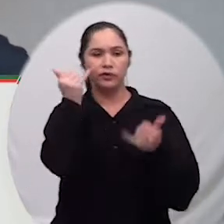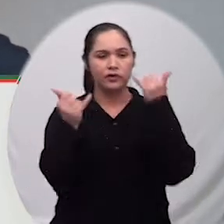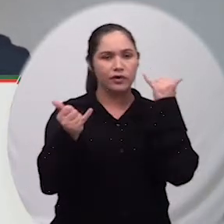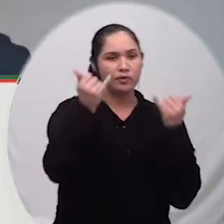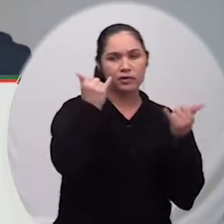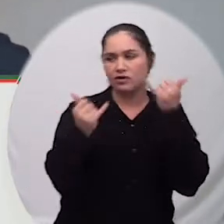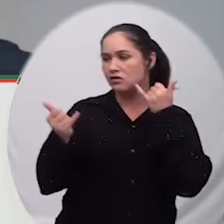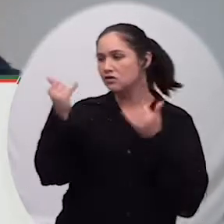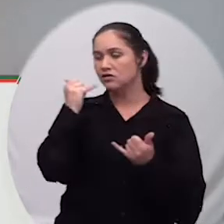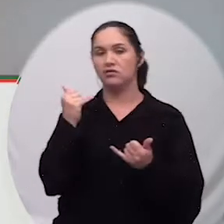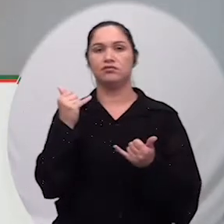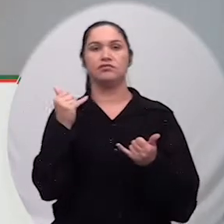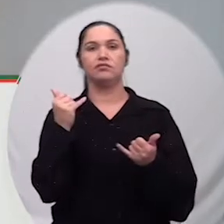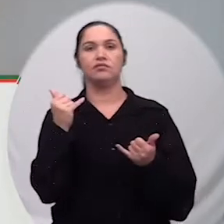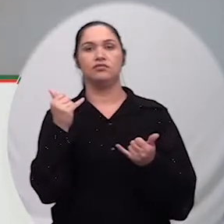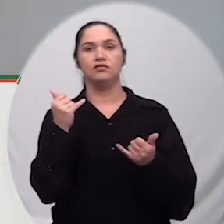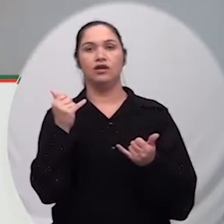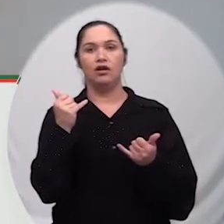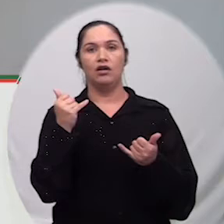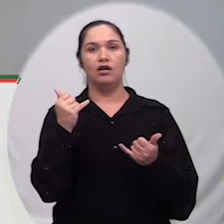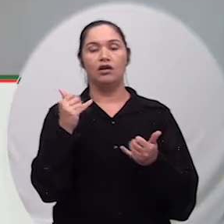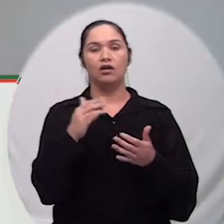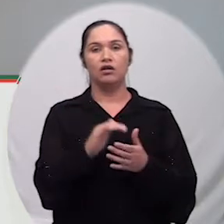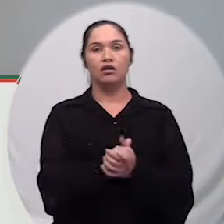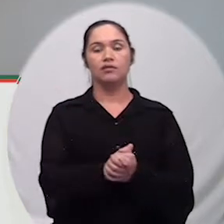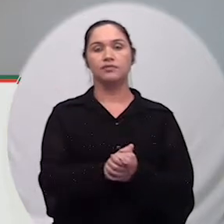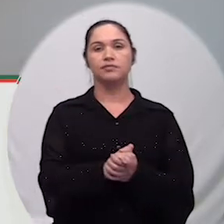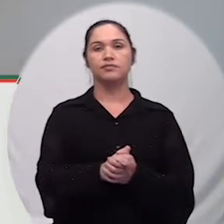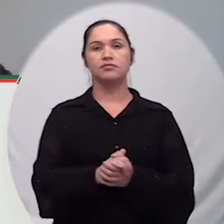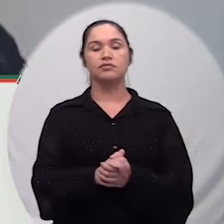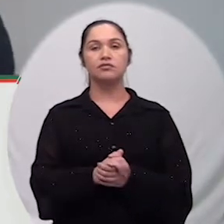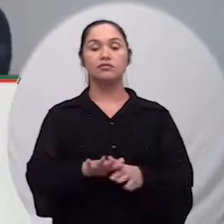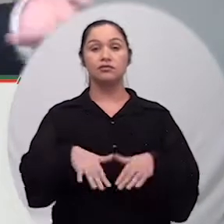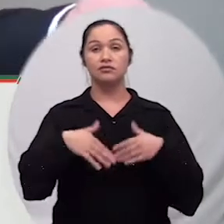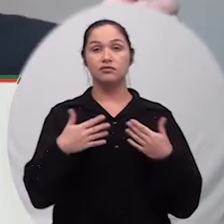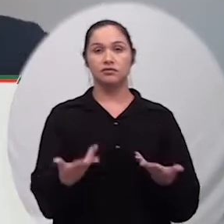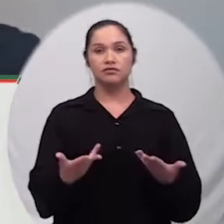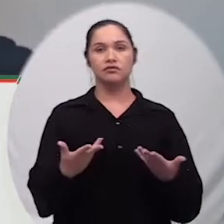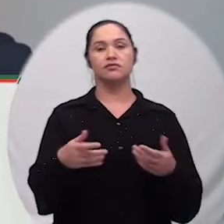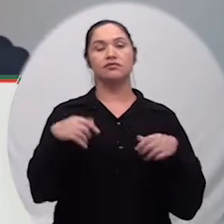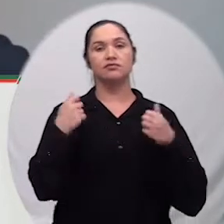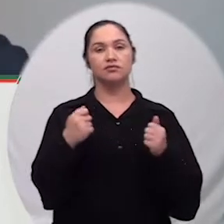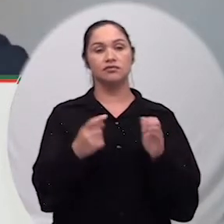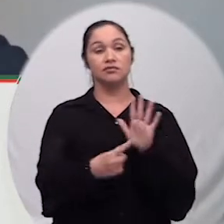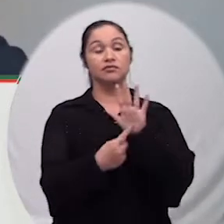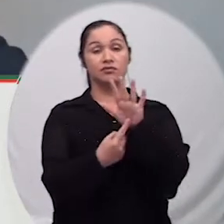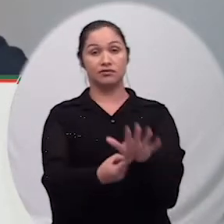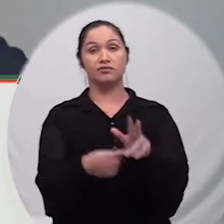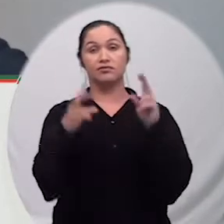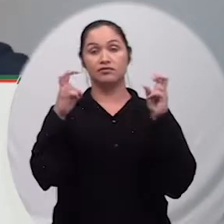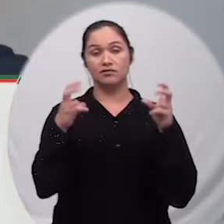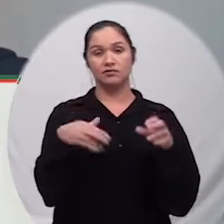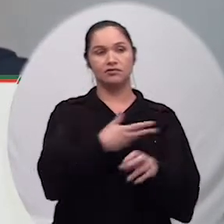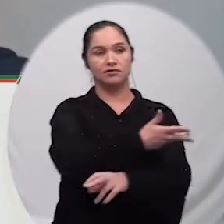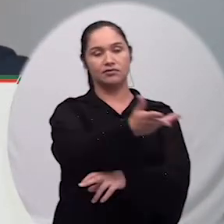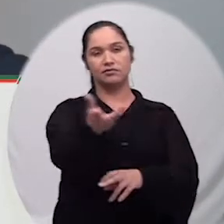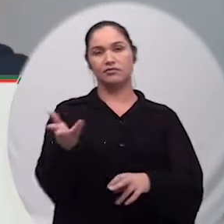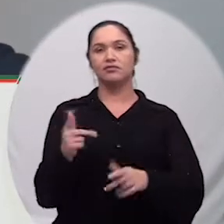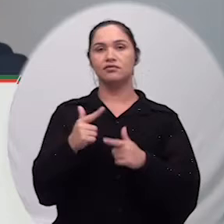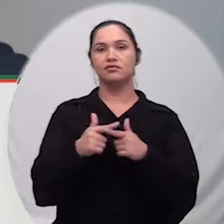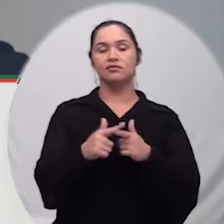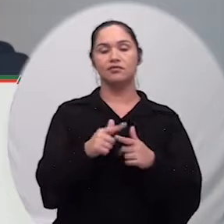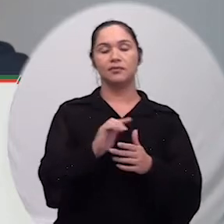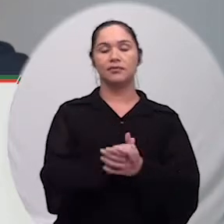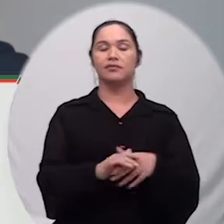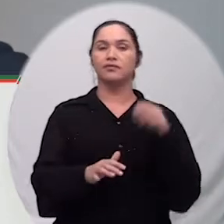de fora, de dentro, logicamente, do Paço Municipal. Então a gente está aqui para dar visibilidade a esse assunto, né? De que alguns,